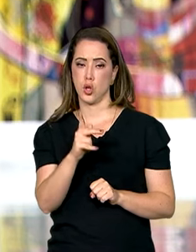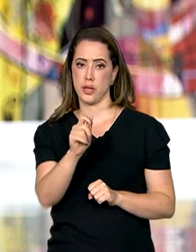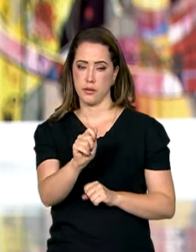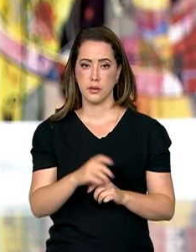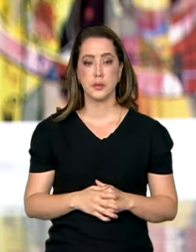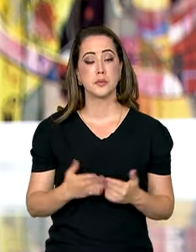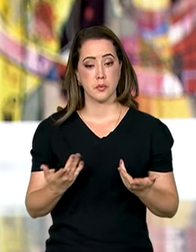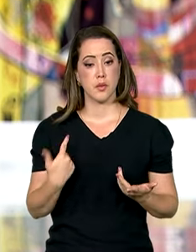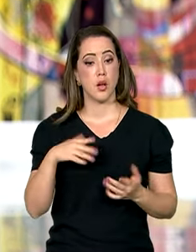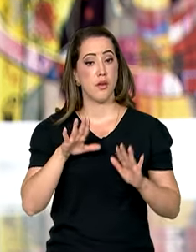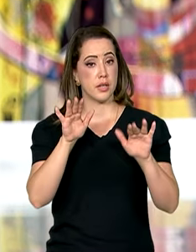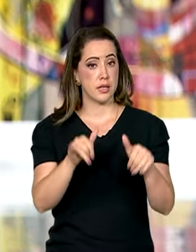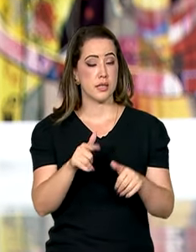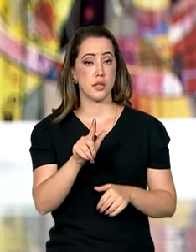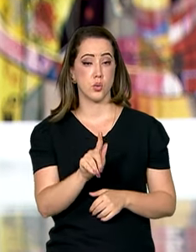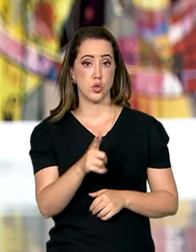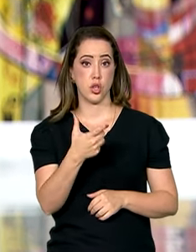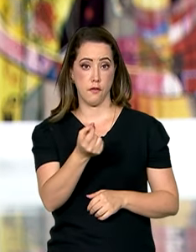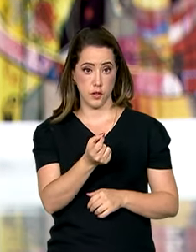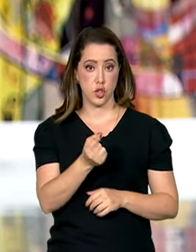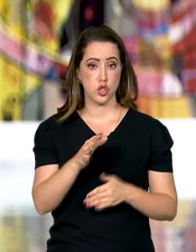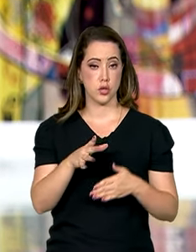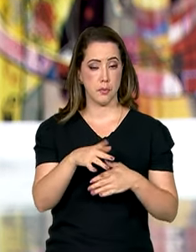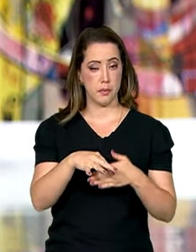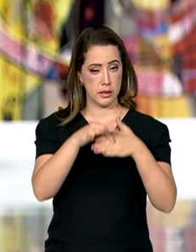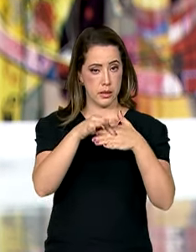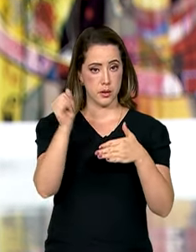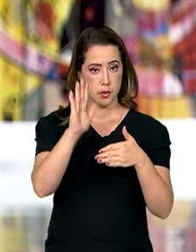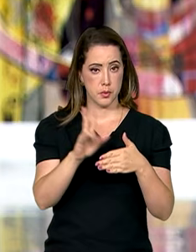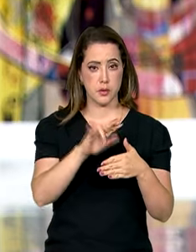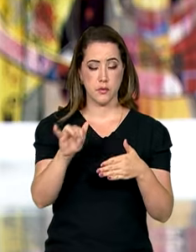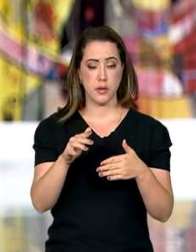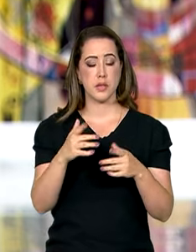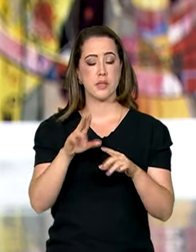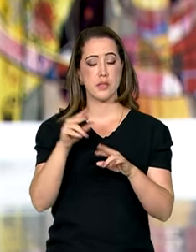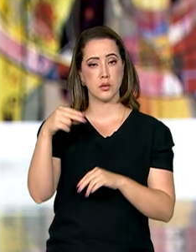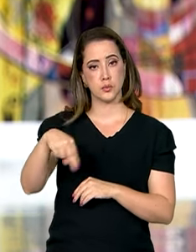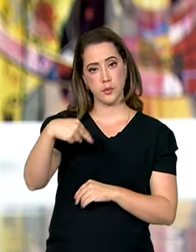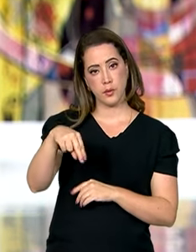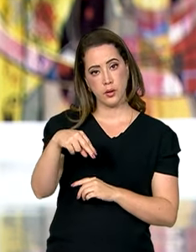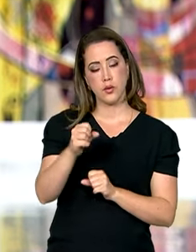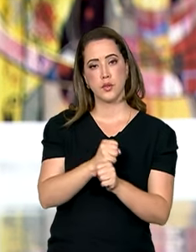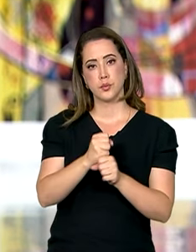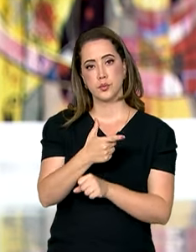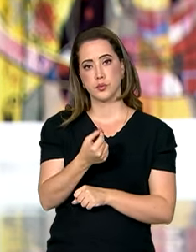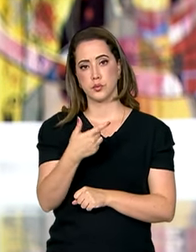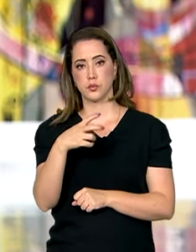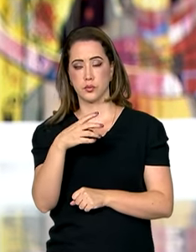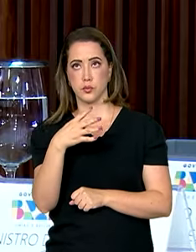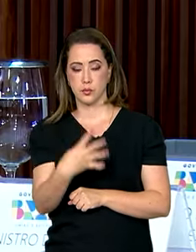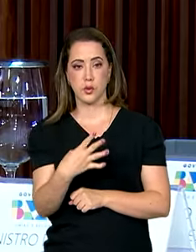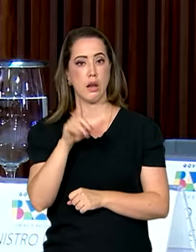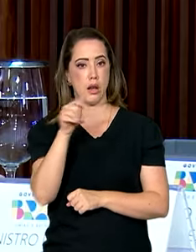do G20 será a 19ª cúpula de chefes de Estado e Governo em novembro de 2024 no Rio